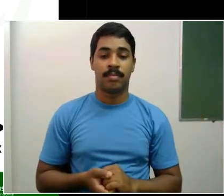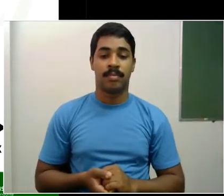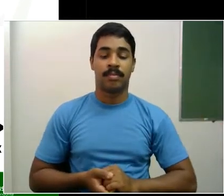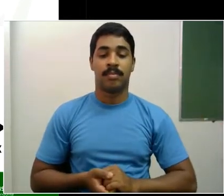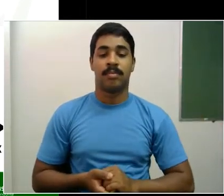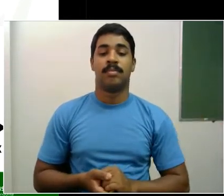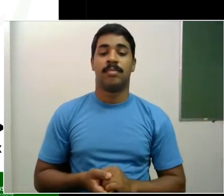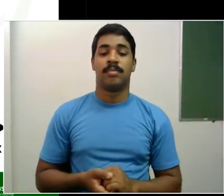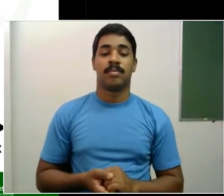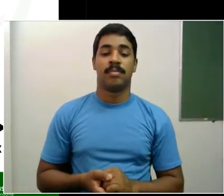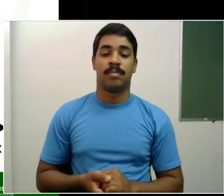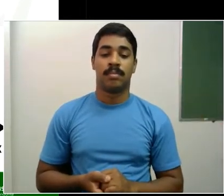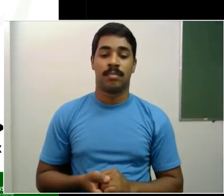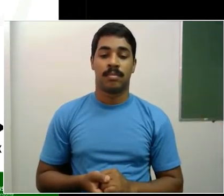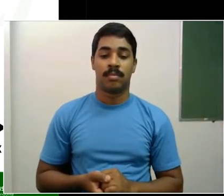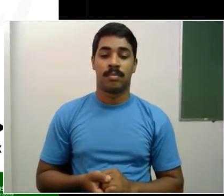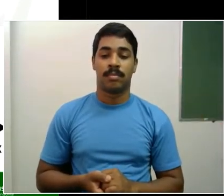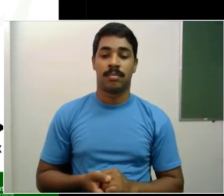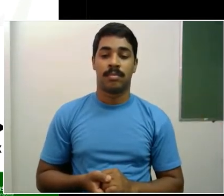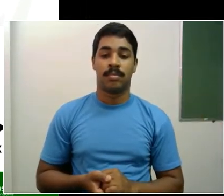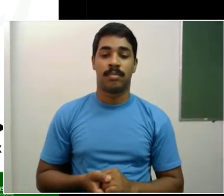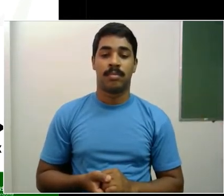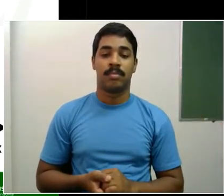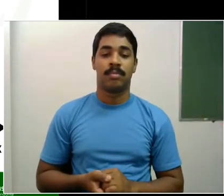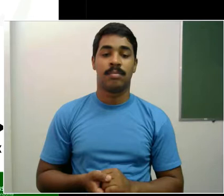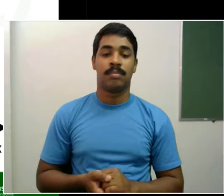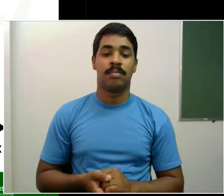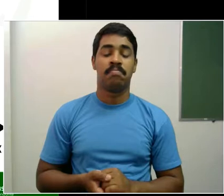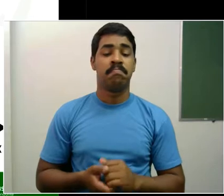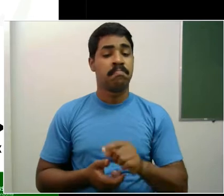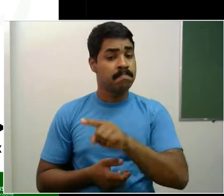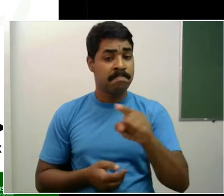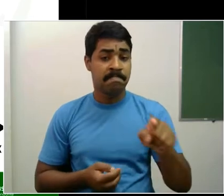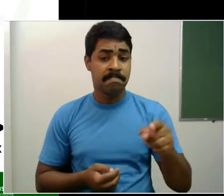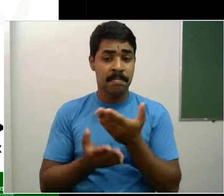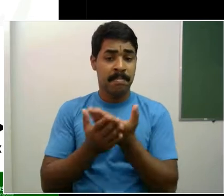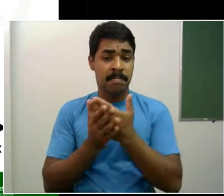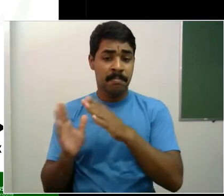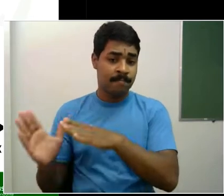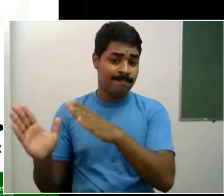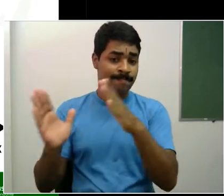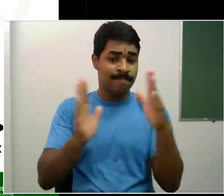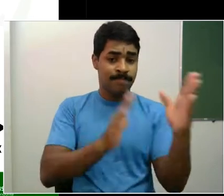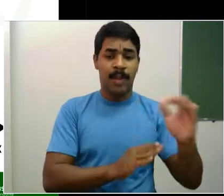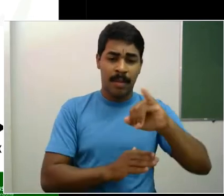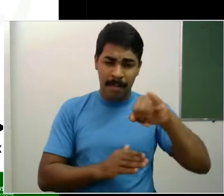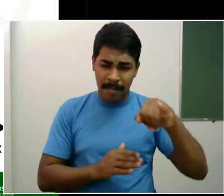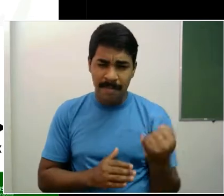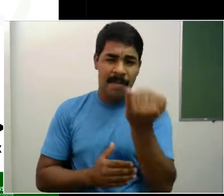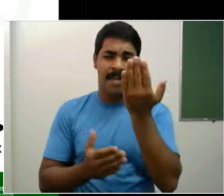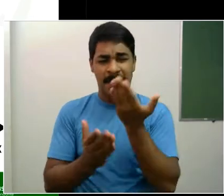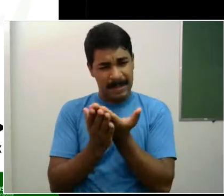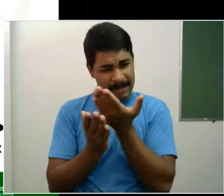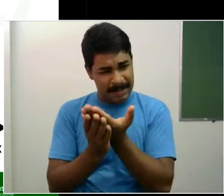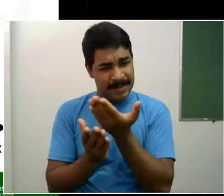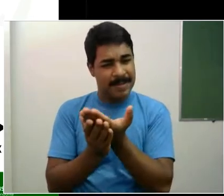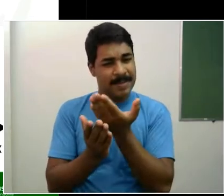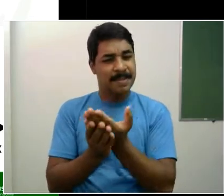vivendo. Então, quero que vocês aproveitem aí o tempo, tá? Vamos estudar bastante, tá